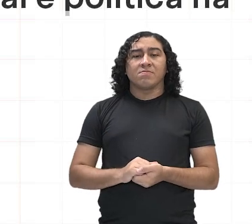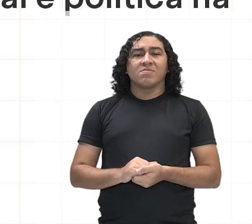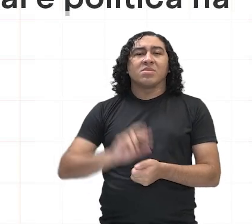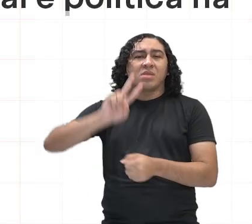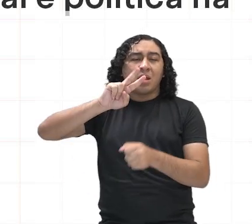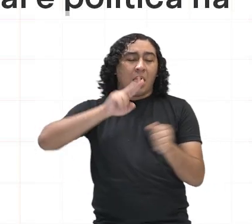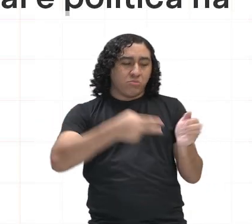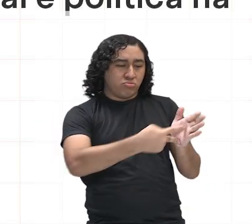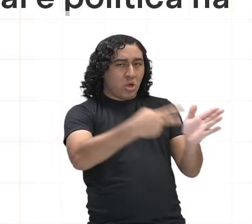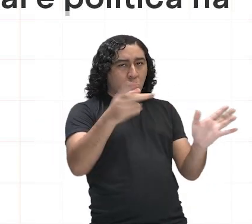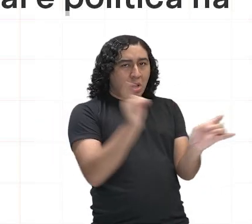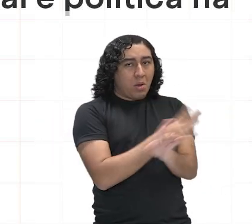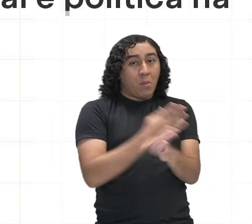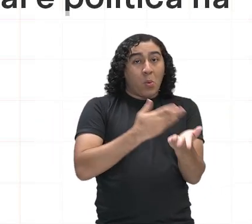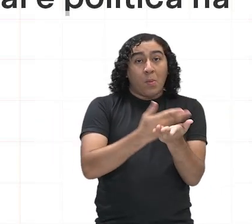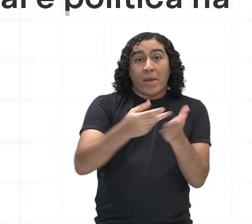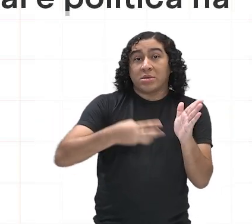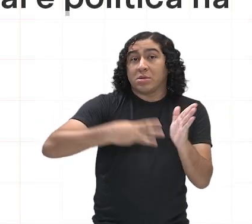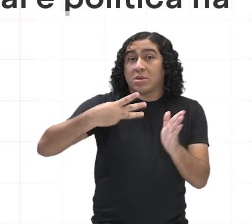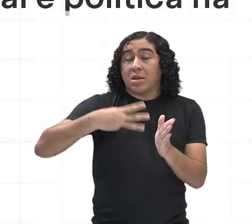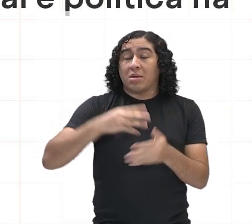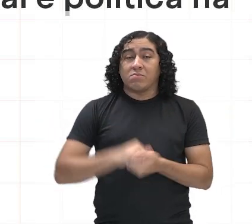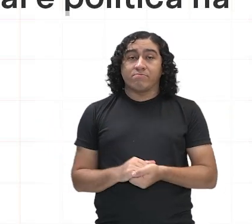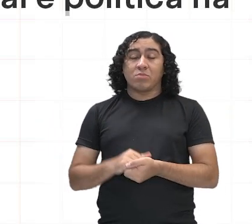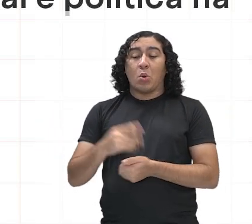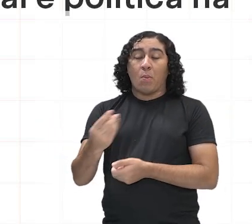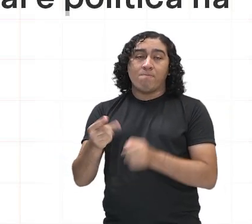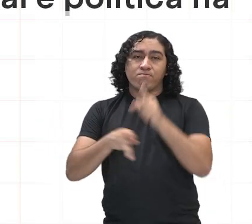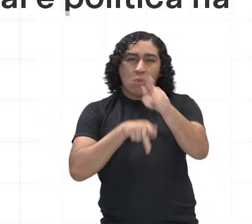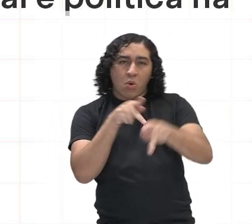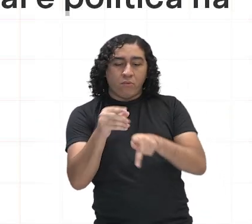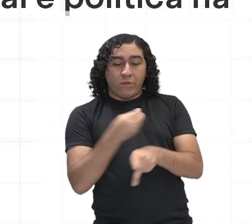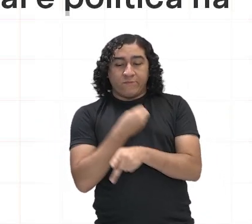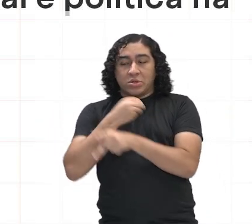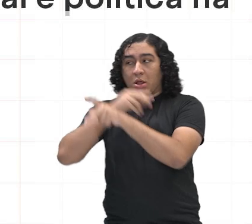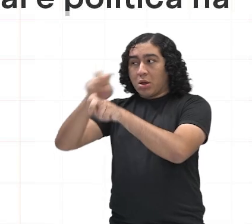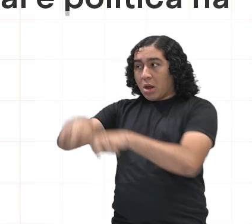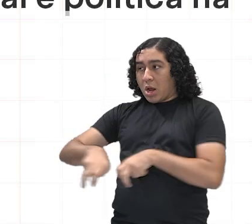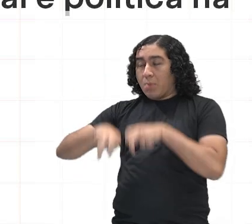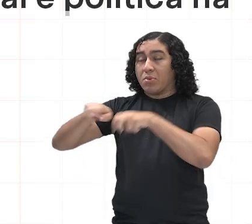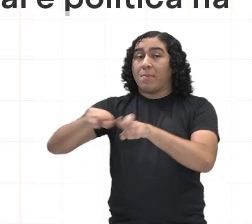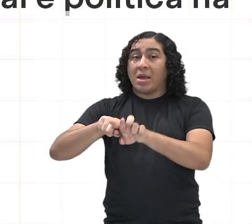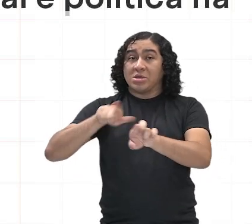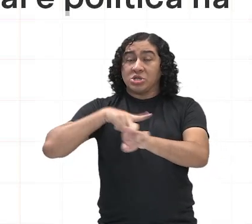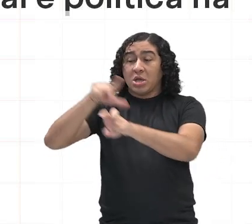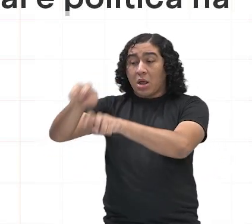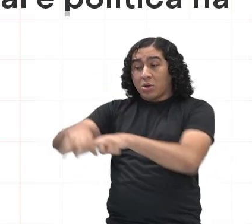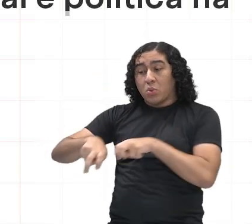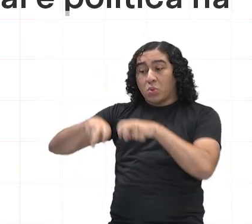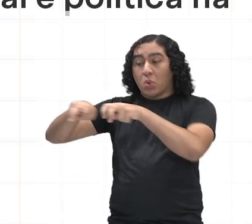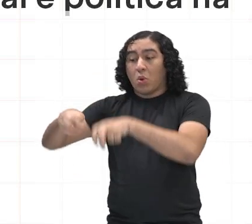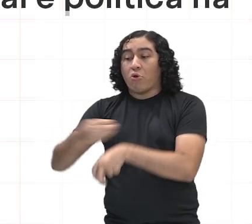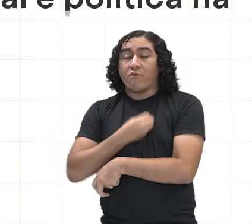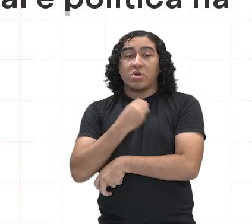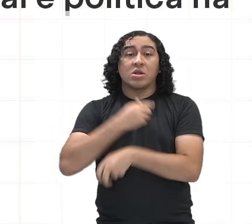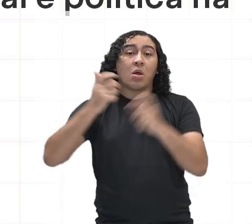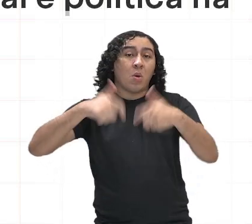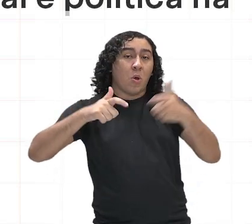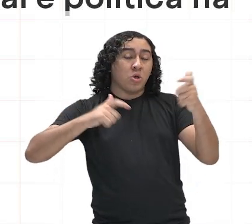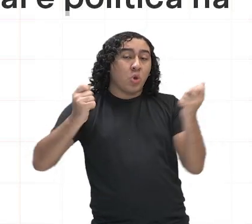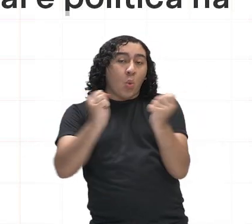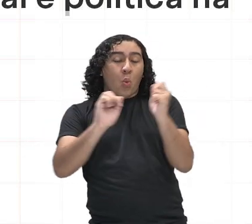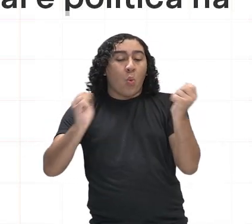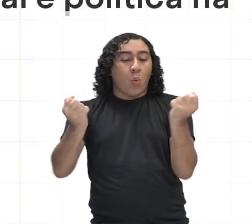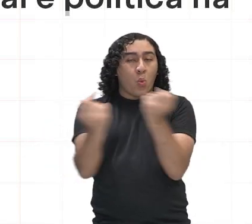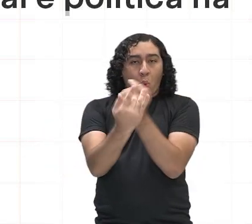homérico. Parte da população morava no campo, mas havia agricultores que viviam nos limites urbanos.